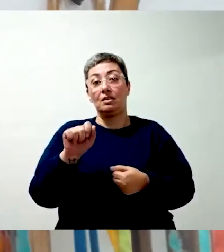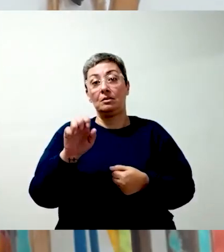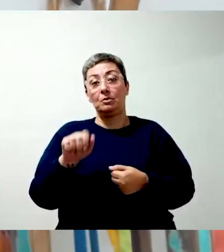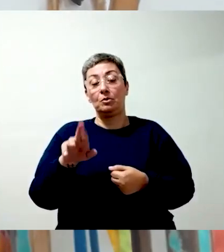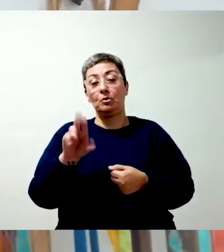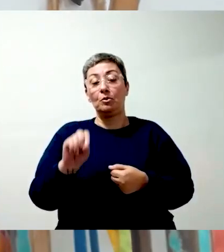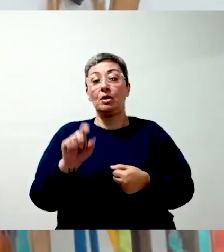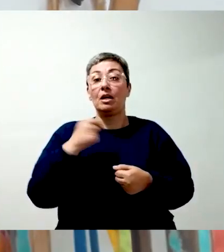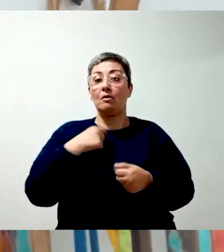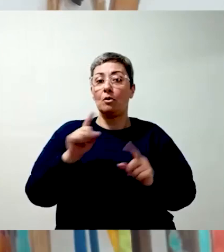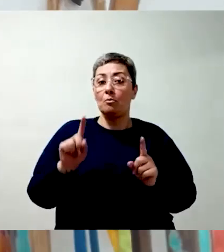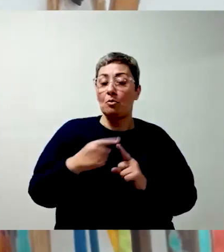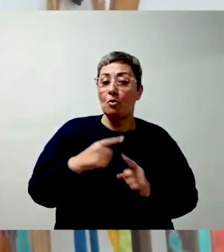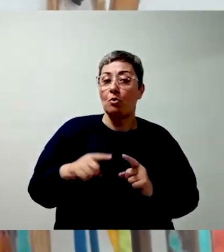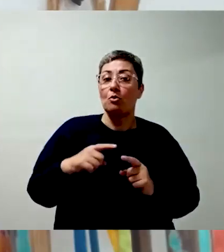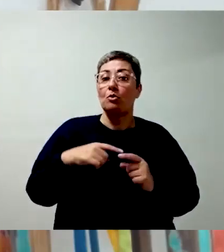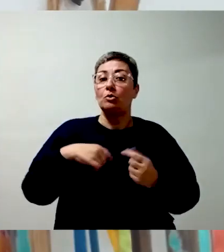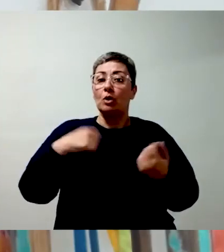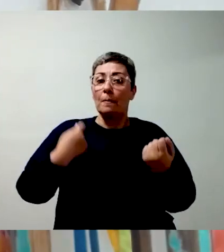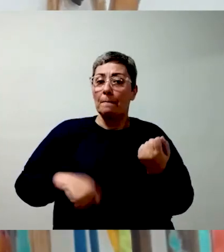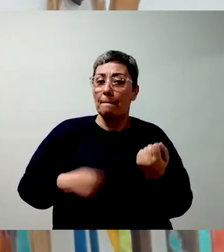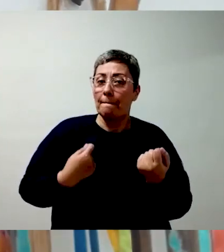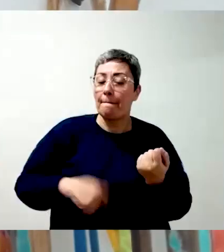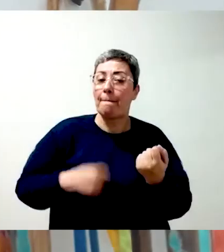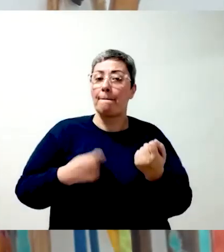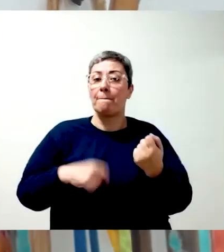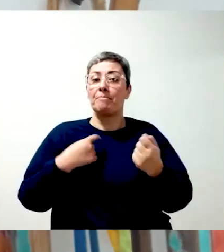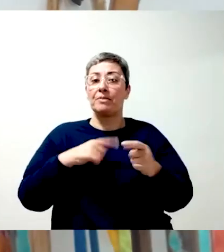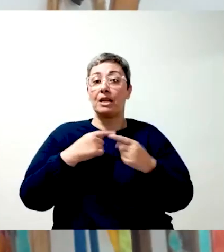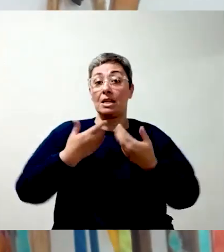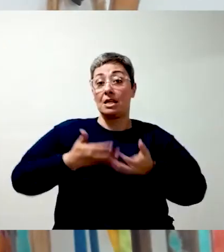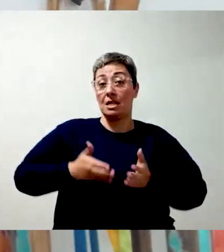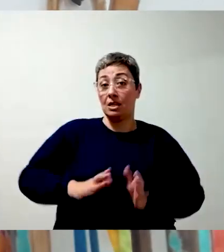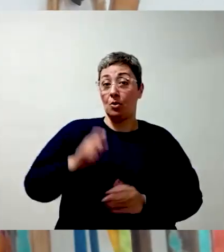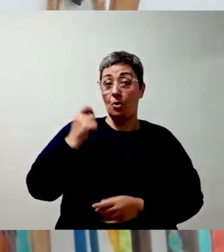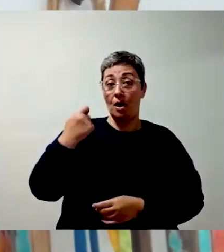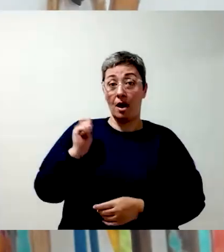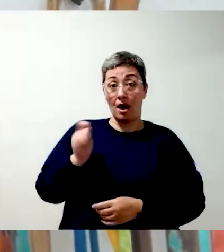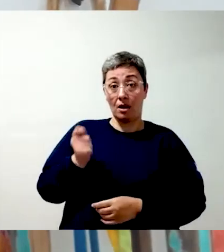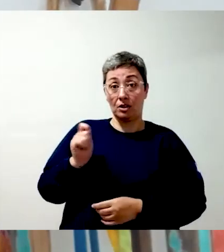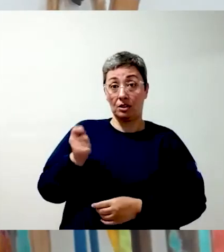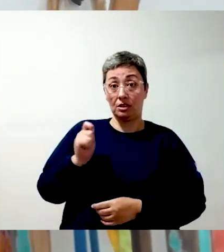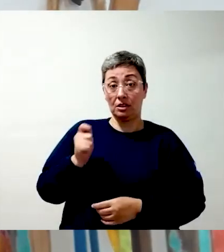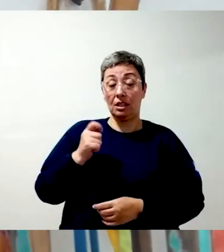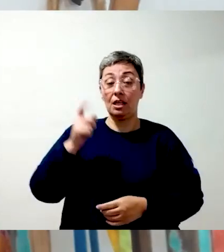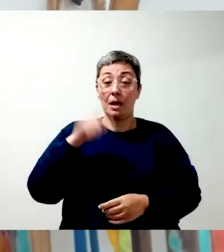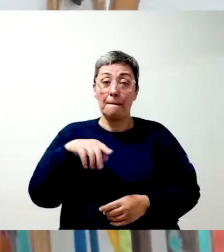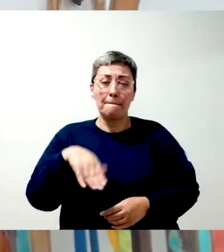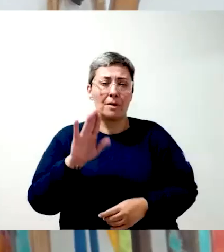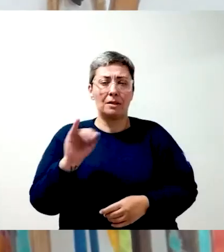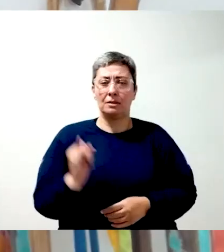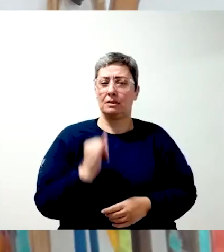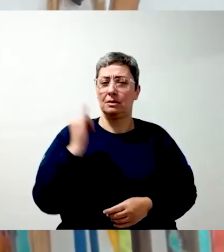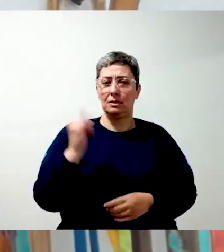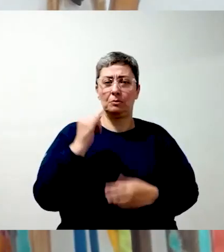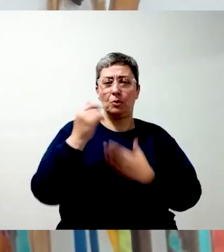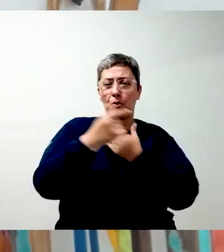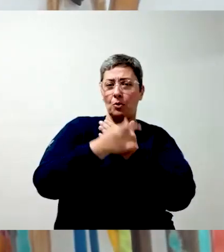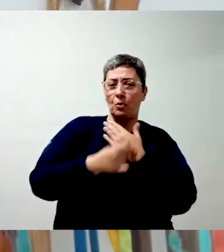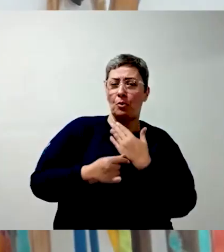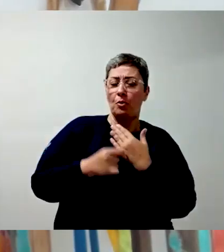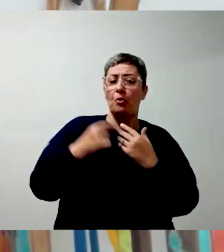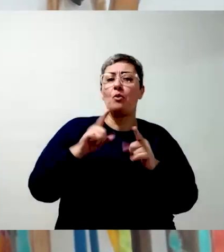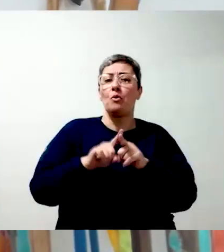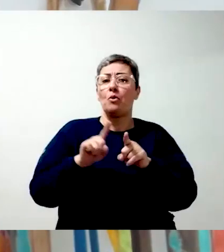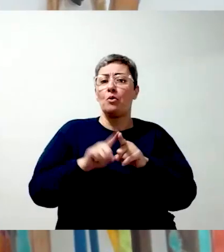músico, compositor, cantor, violonista argentino. É considerado o mais importante cantor e autor